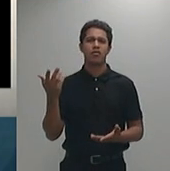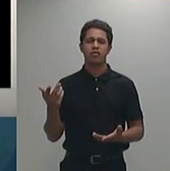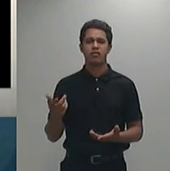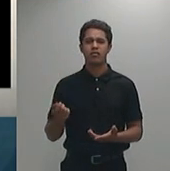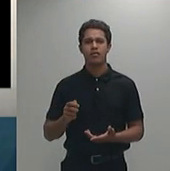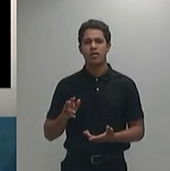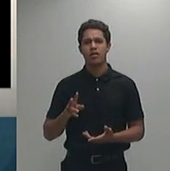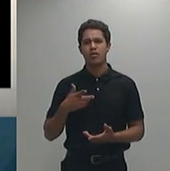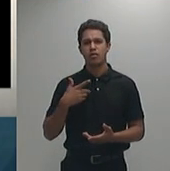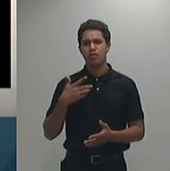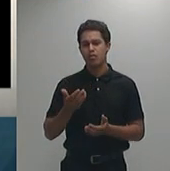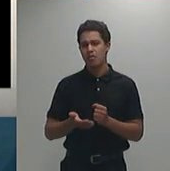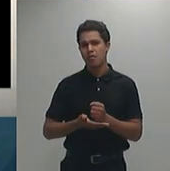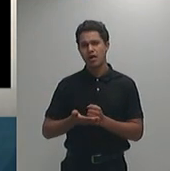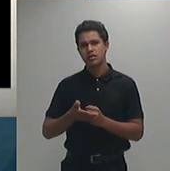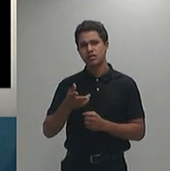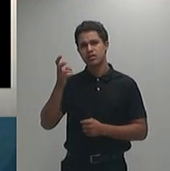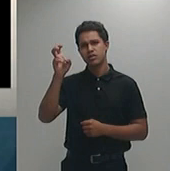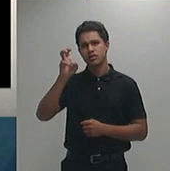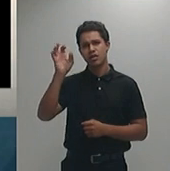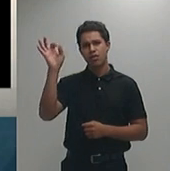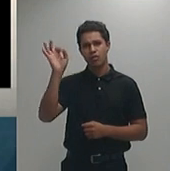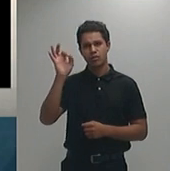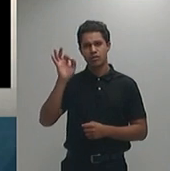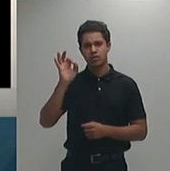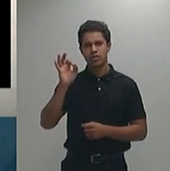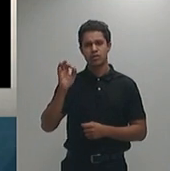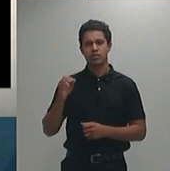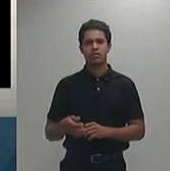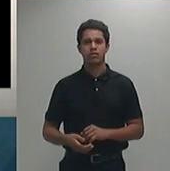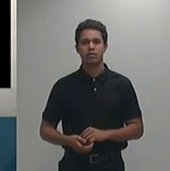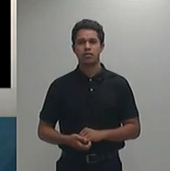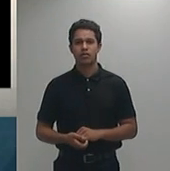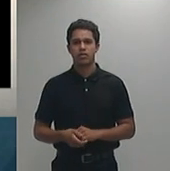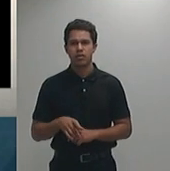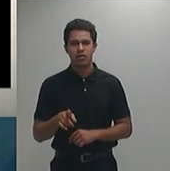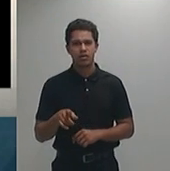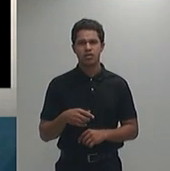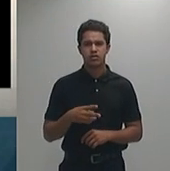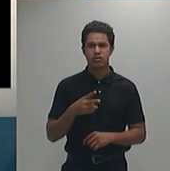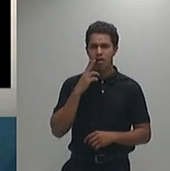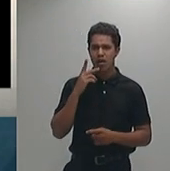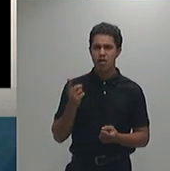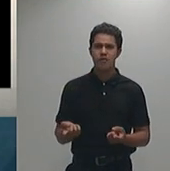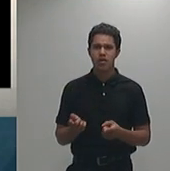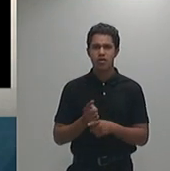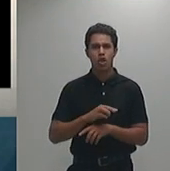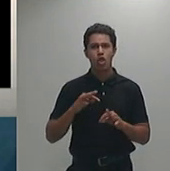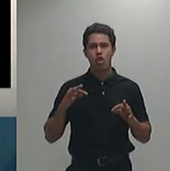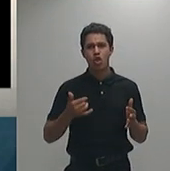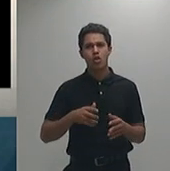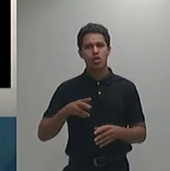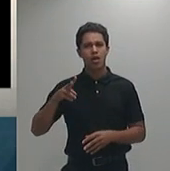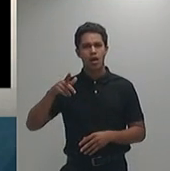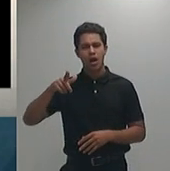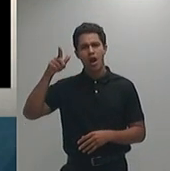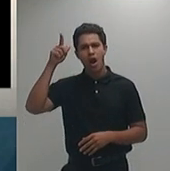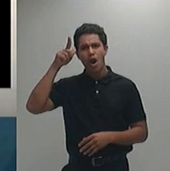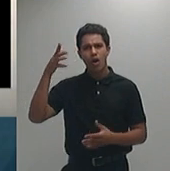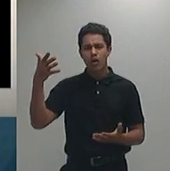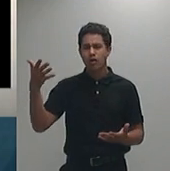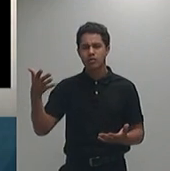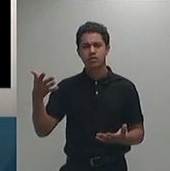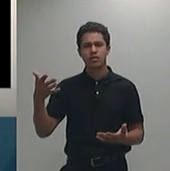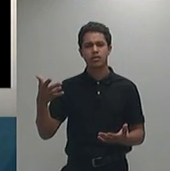de cinco porcento de vinte por cento de honorários de advogado isso é inverter toda a lógica da lei societária